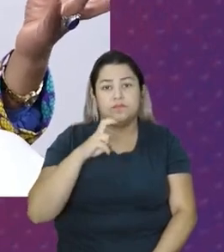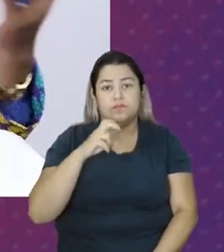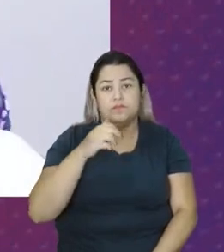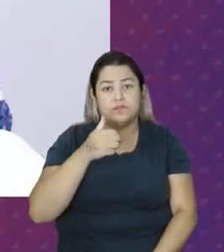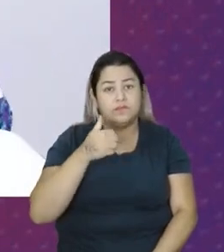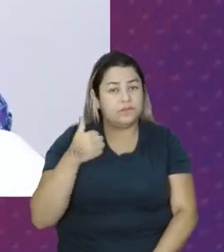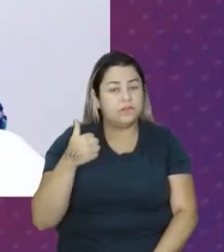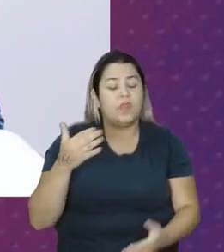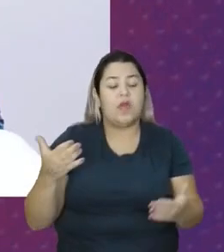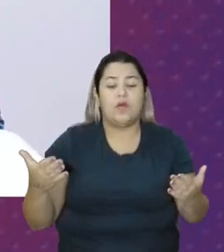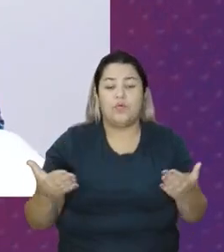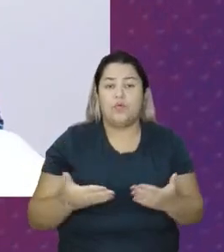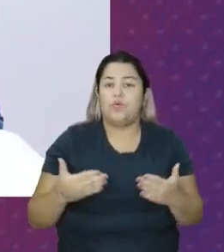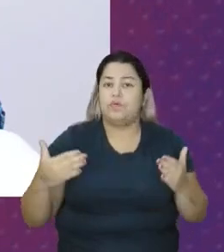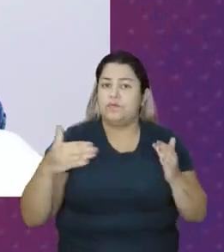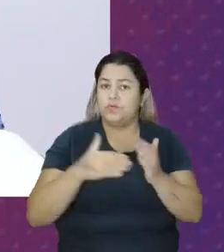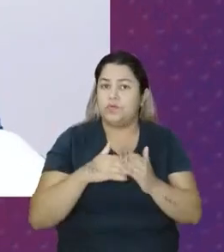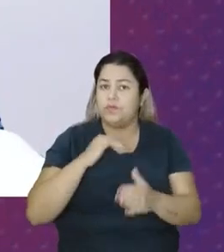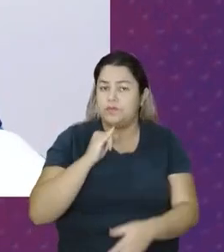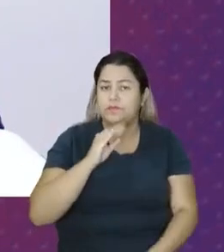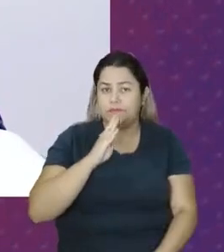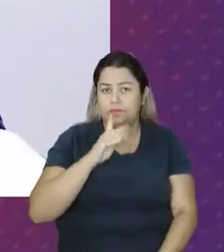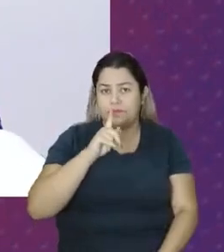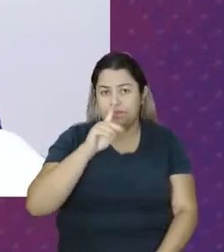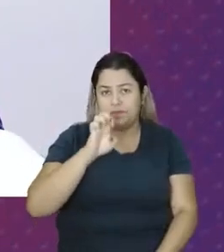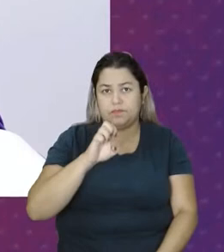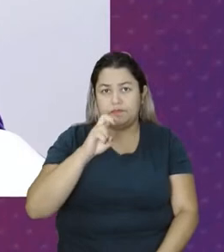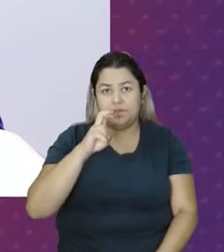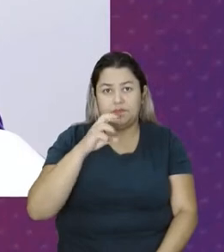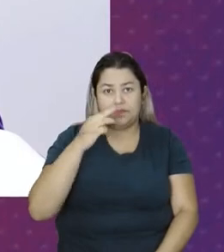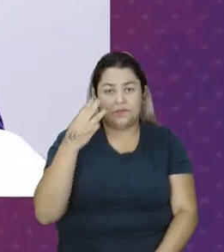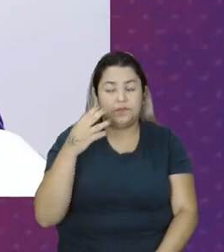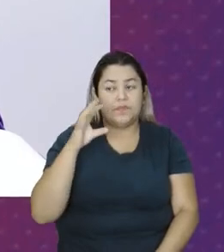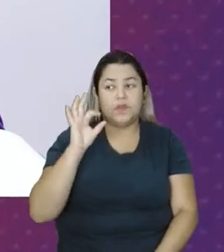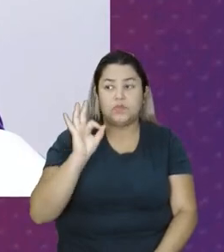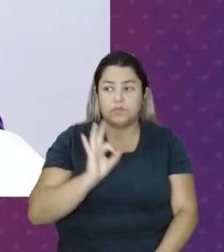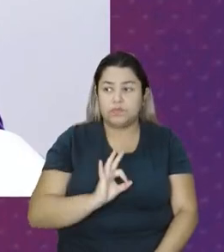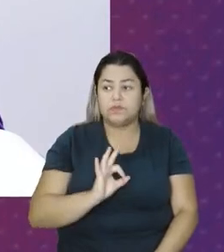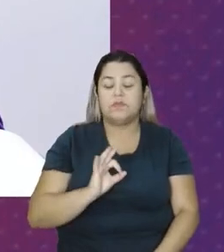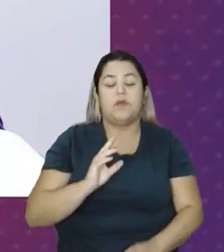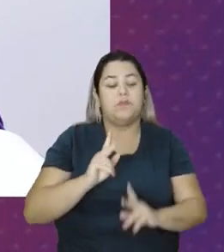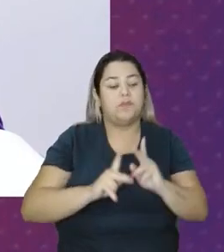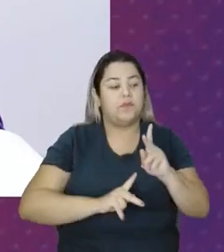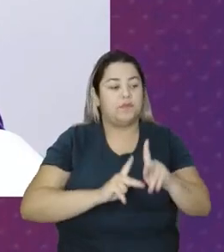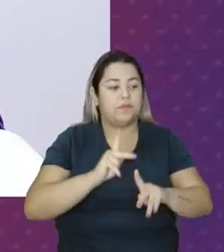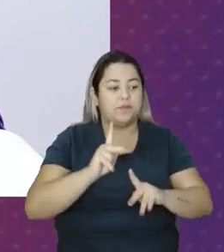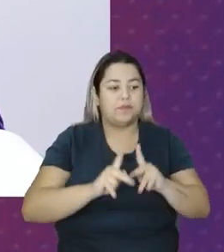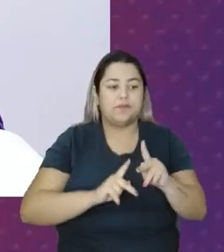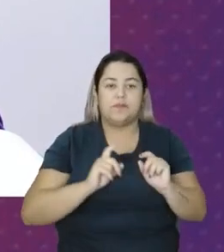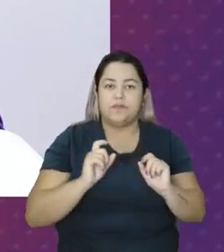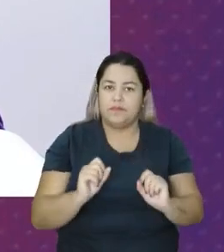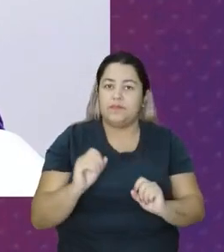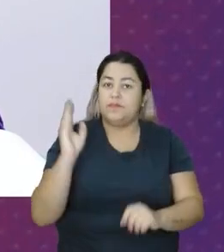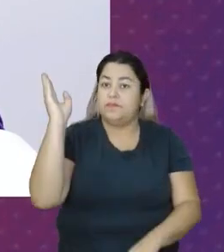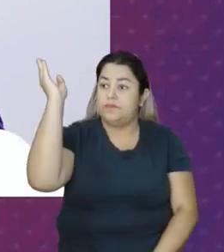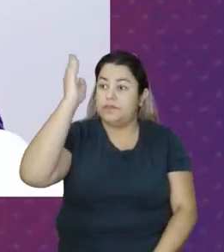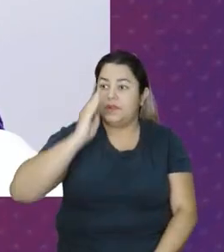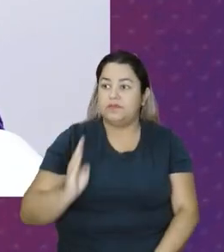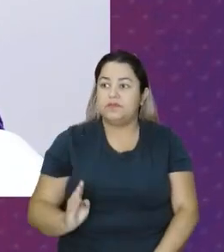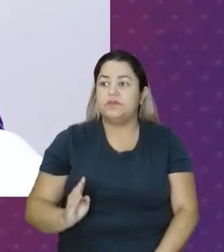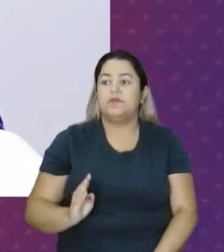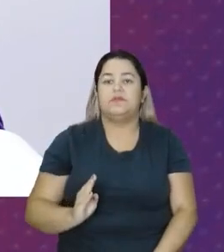51, agora no último IBGE somos quase 53% da população brasileira,